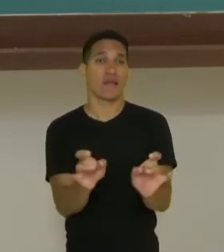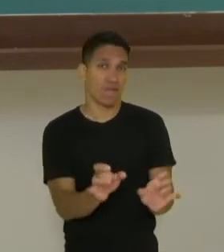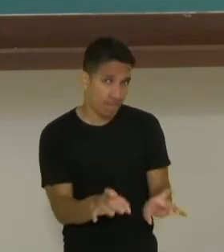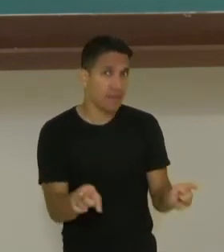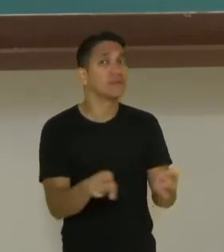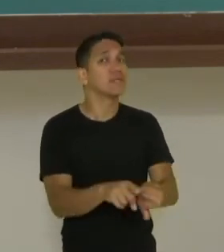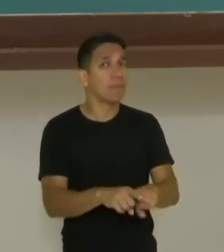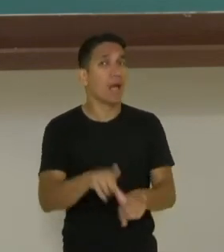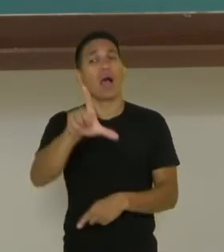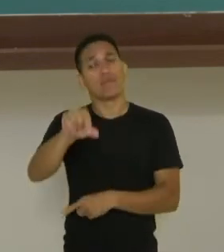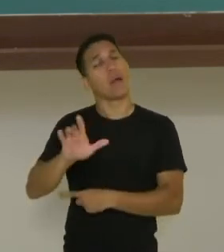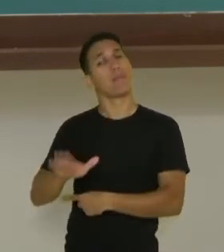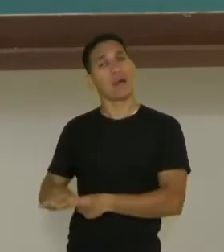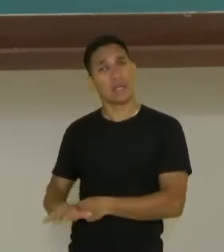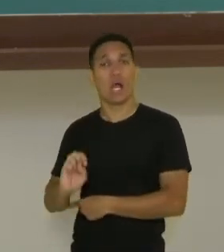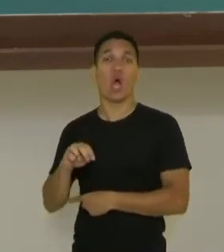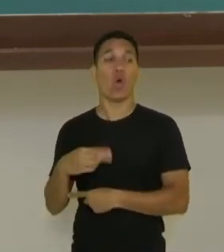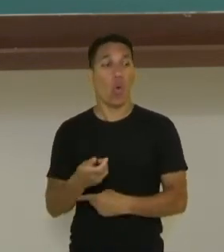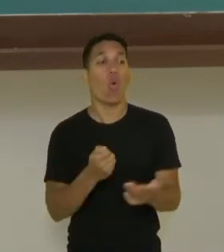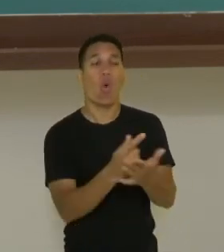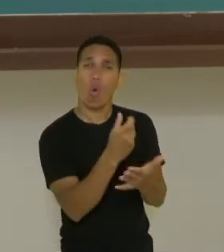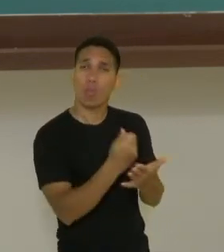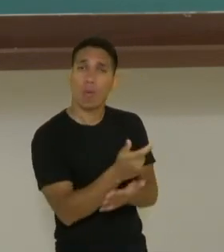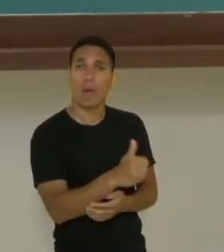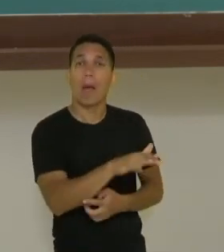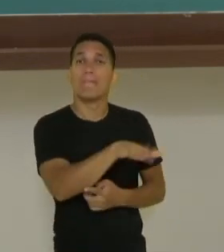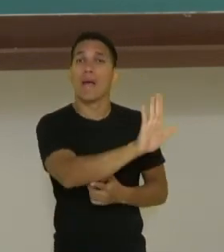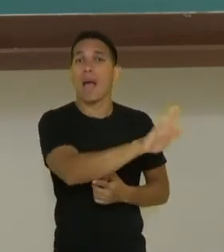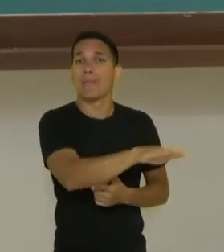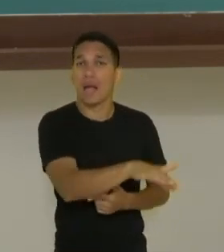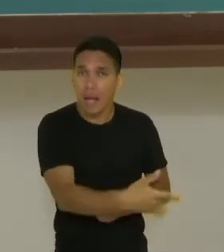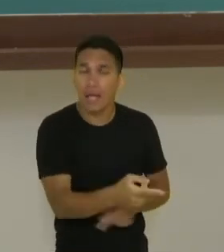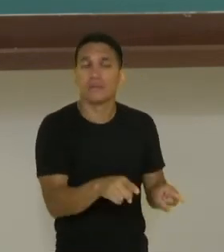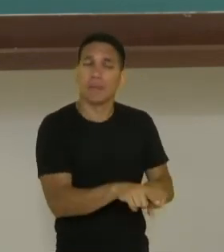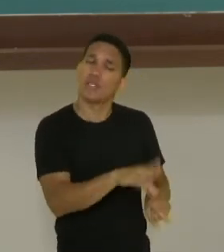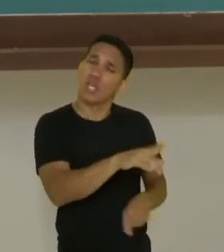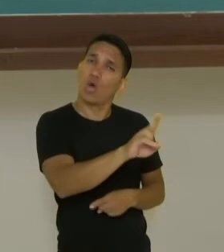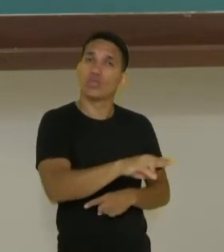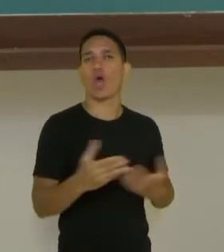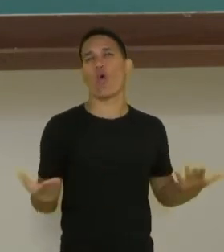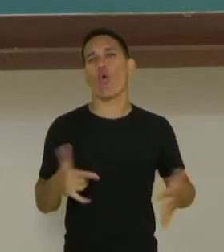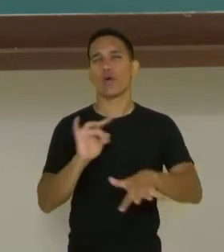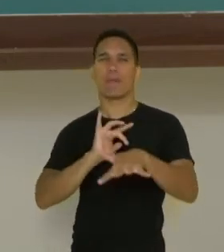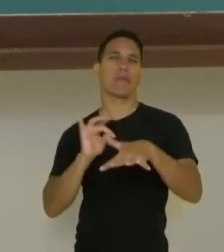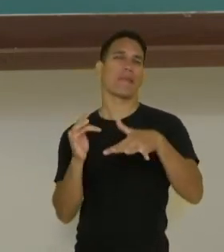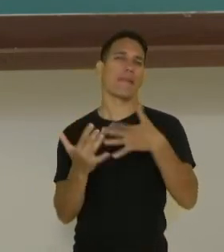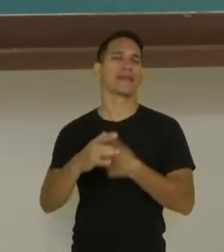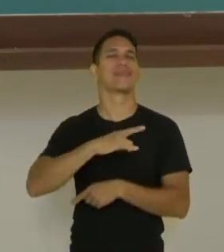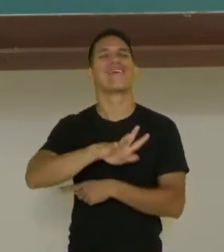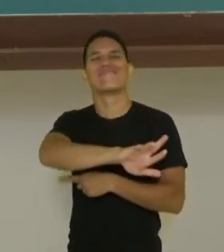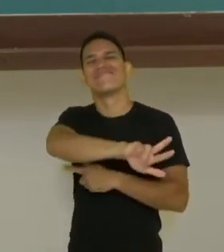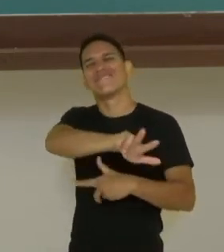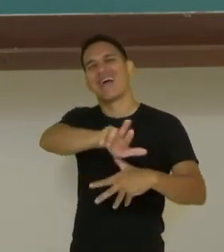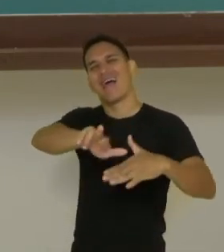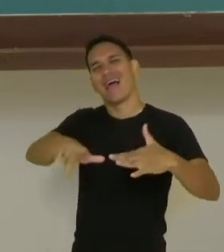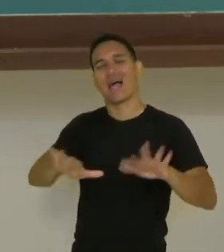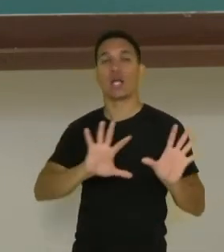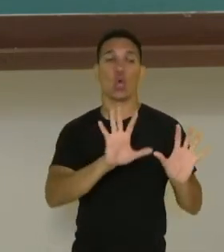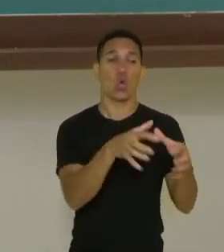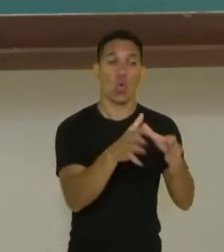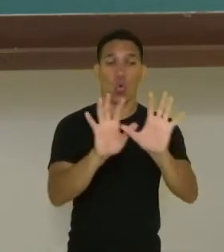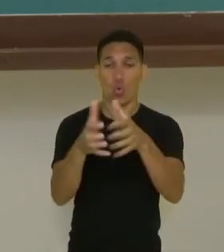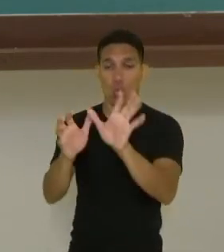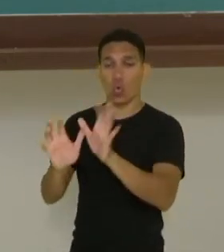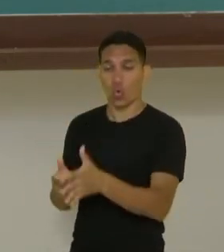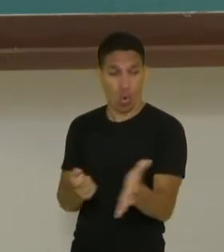mão, né? Ou comprar coisas de segunda mão. Hoje nas redes sociais existem aí vários grupos de compra e venda em que